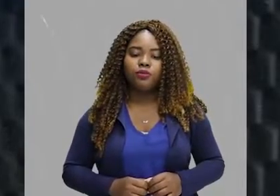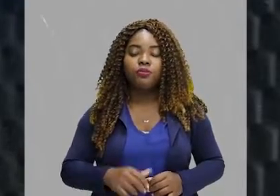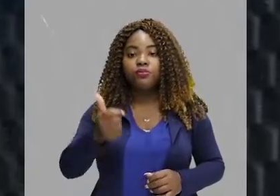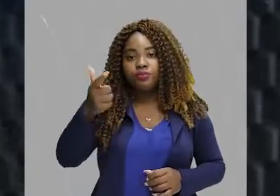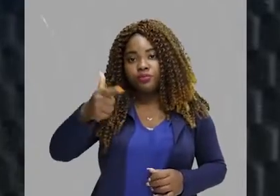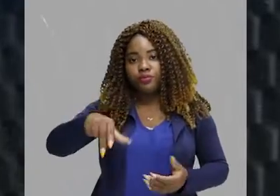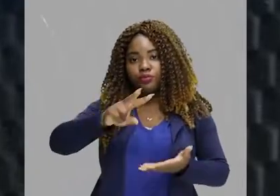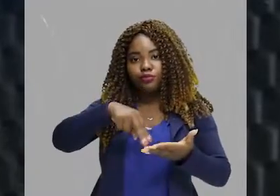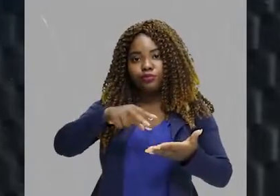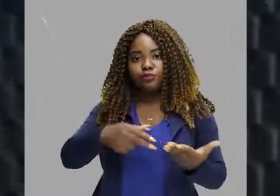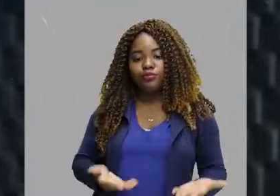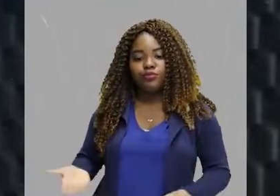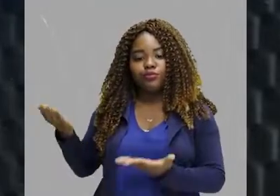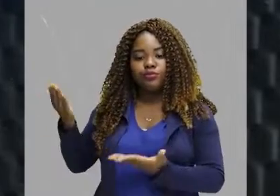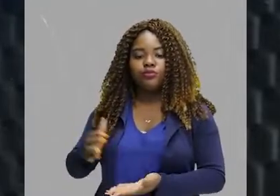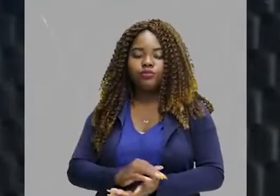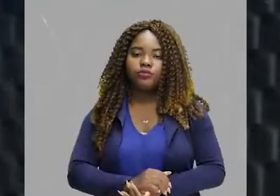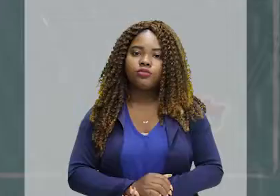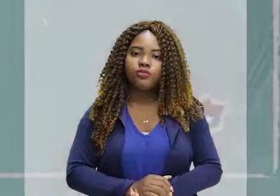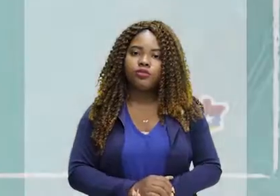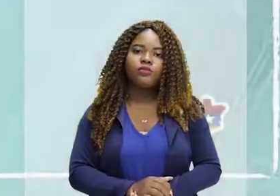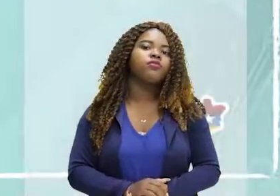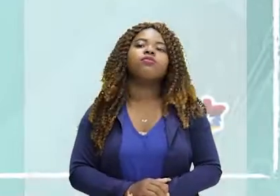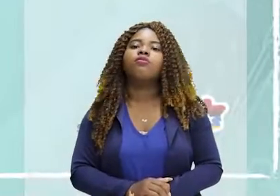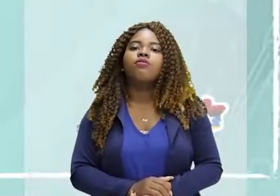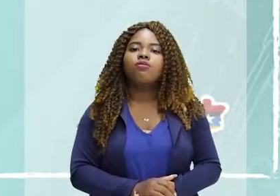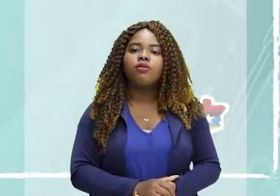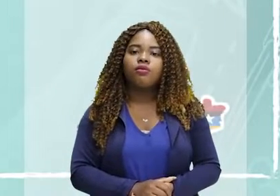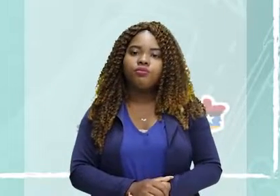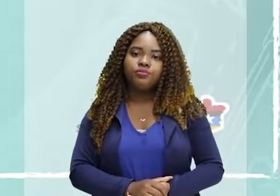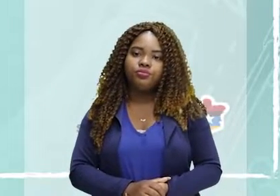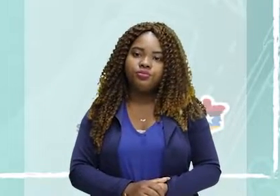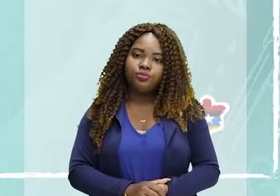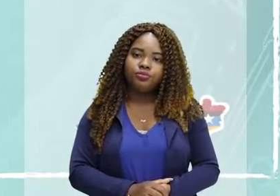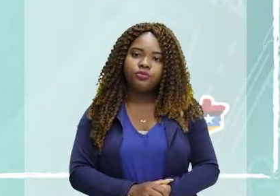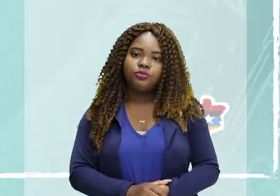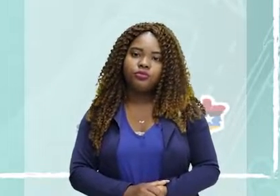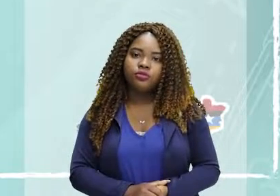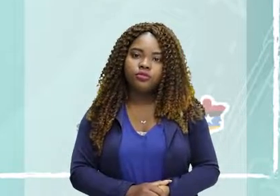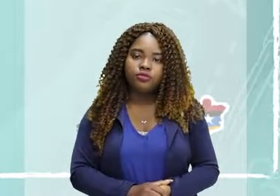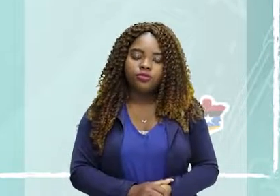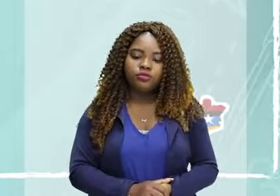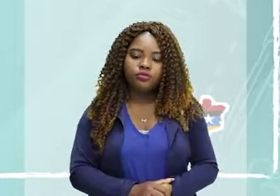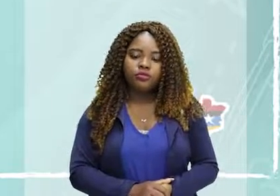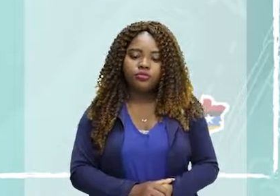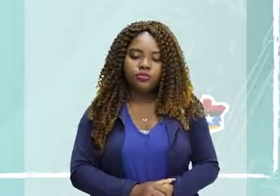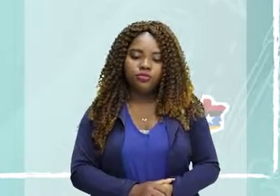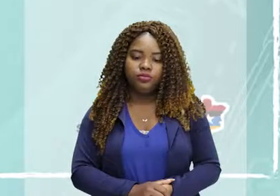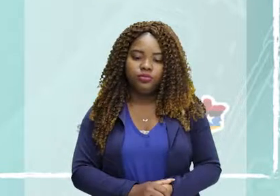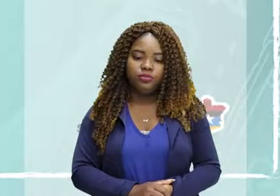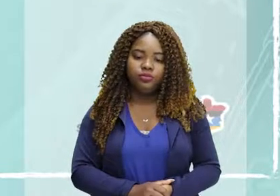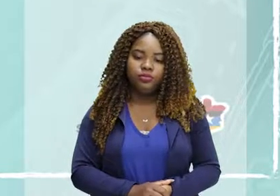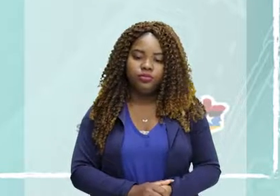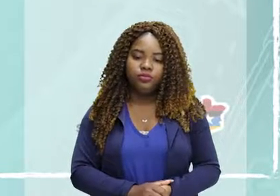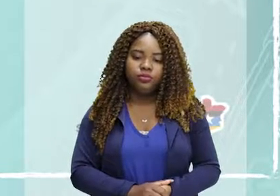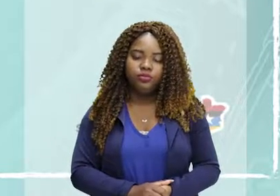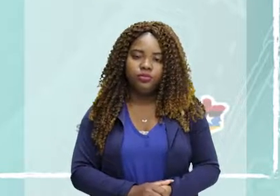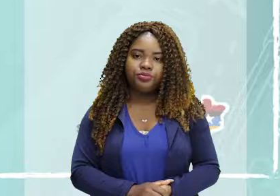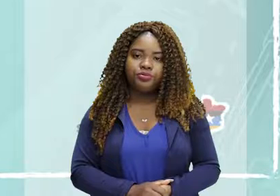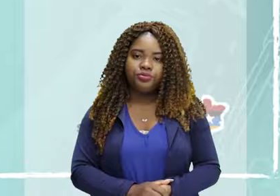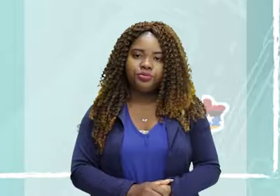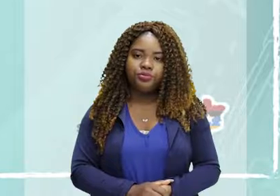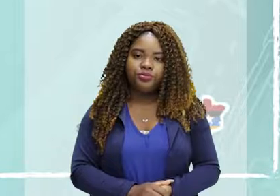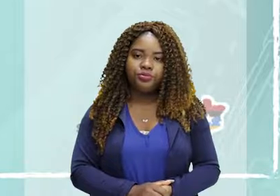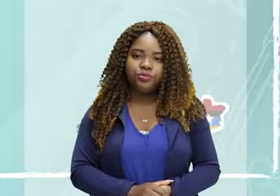o desenvolvimento sustentável é aquele que assegura o crescimento econômico agora,